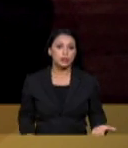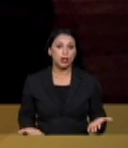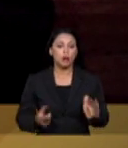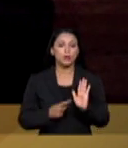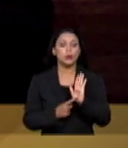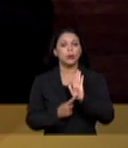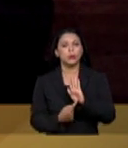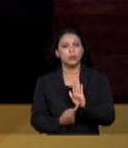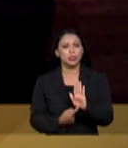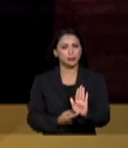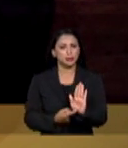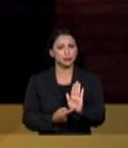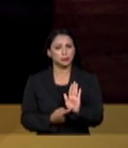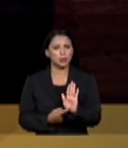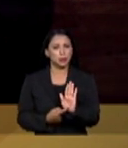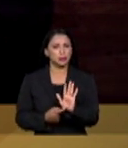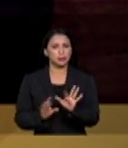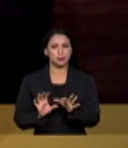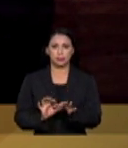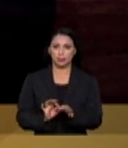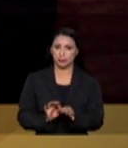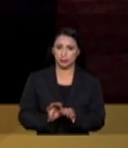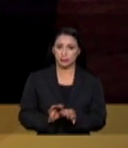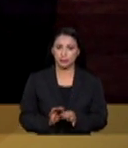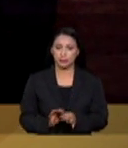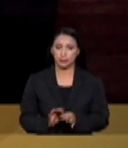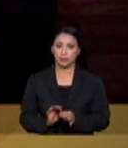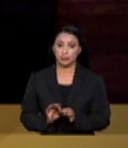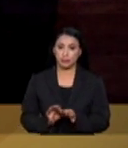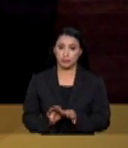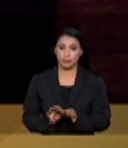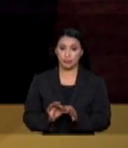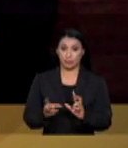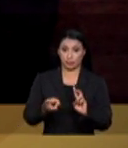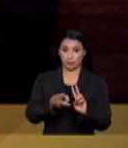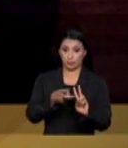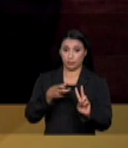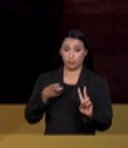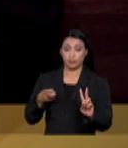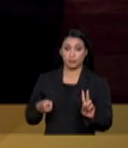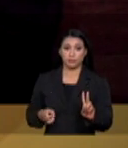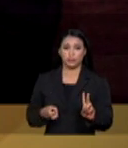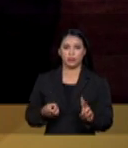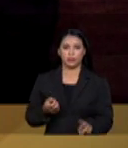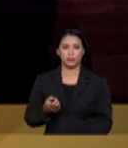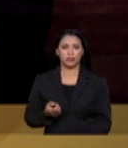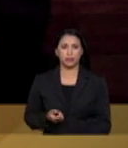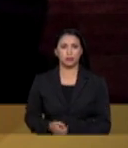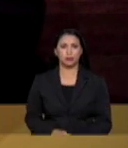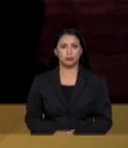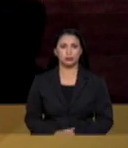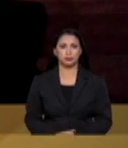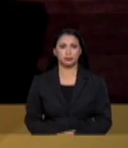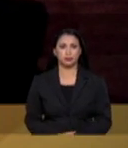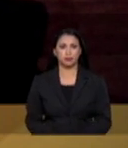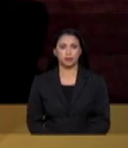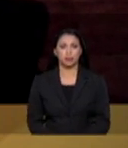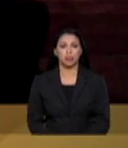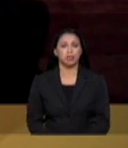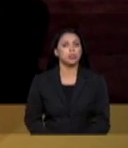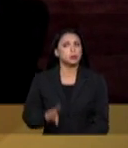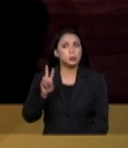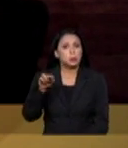portanto acima traçado permite inferir que os vídeos quase que nunca se